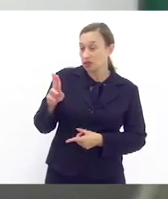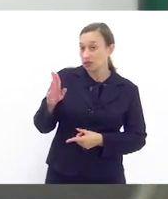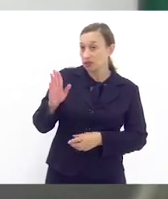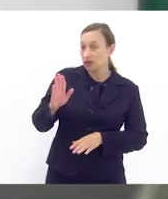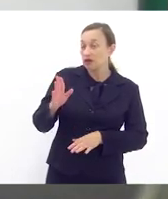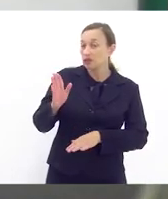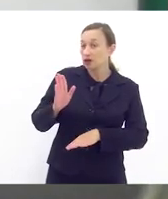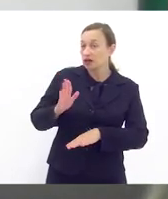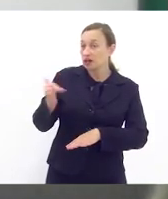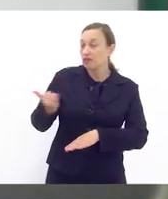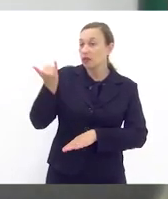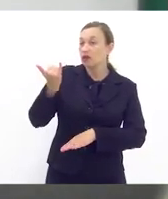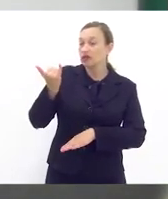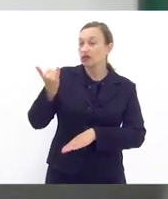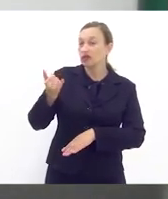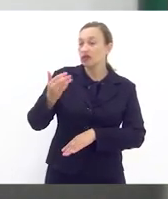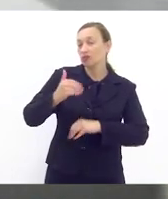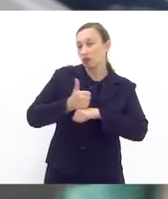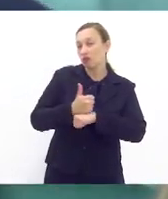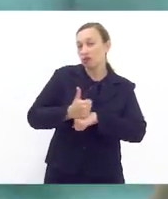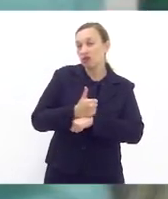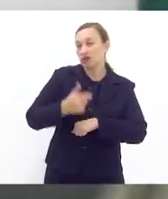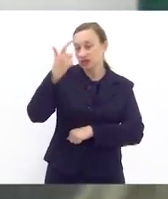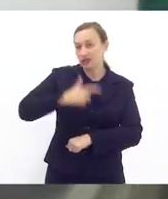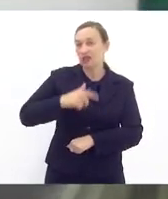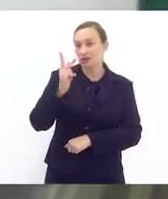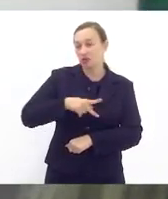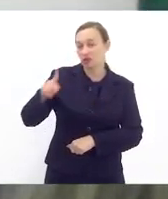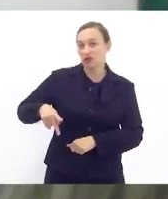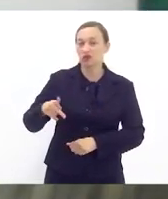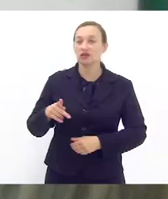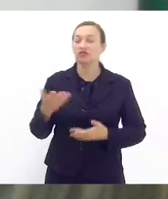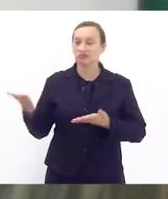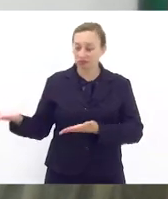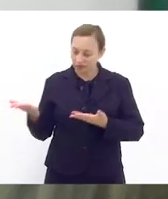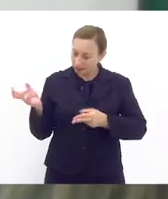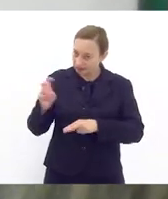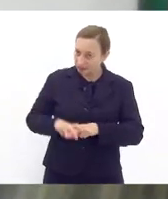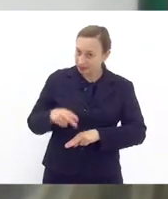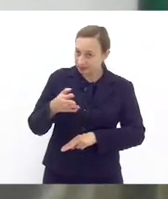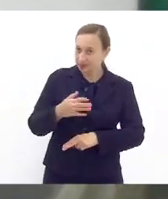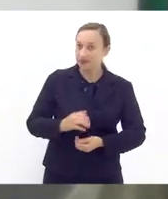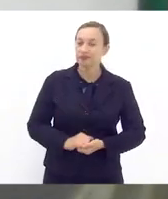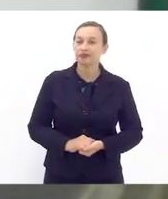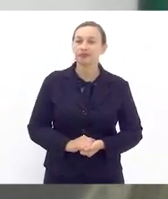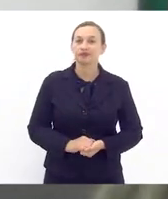Sublime que pode existir para uma profissão é a de ser chamada de professora por favor